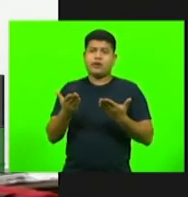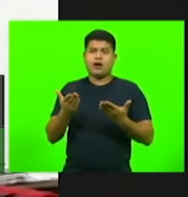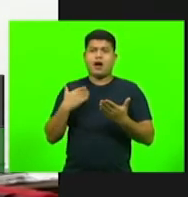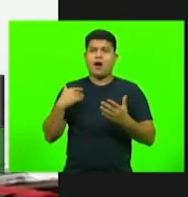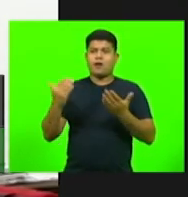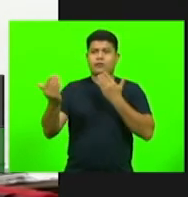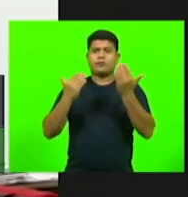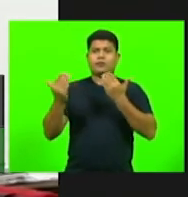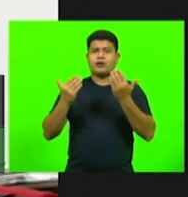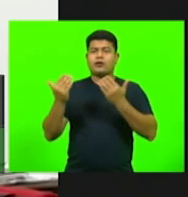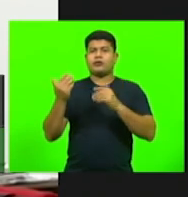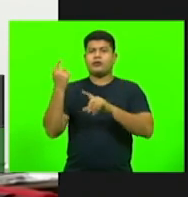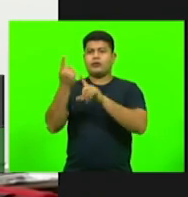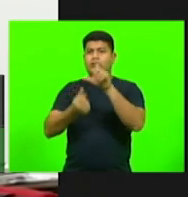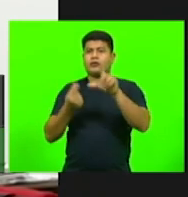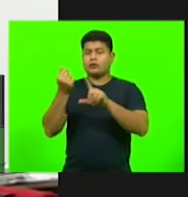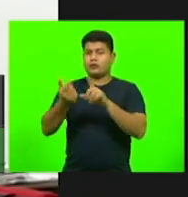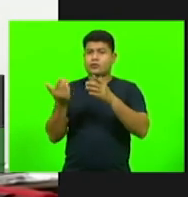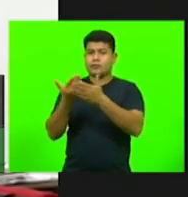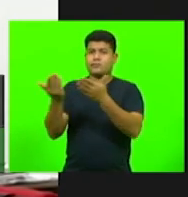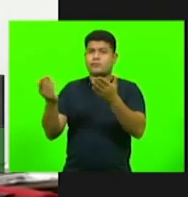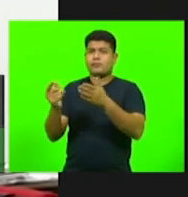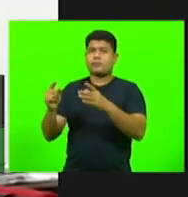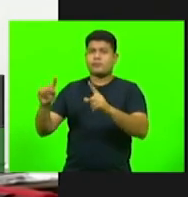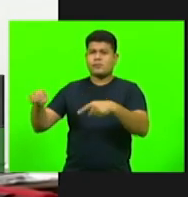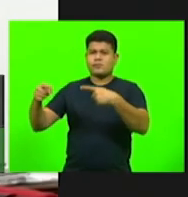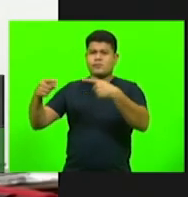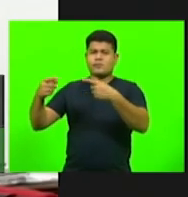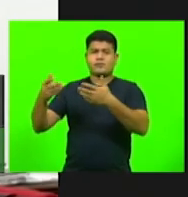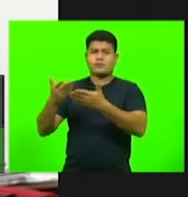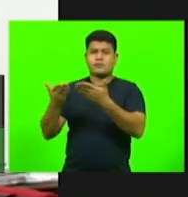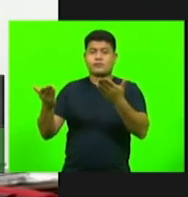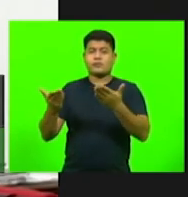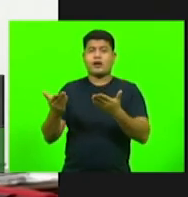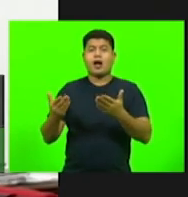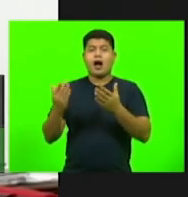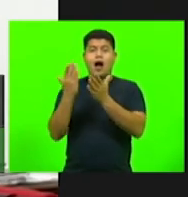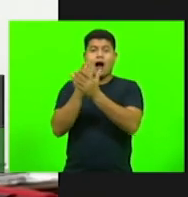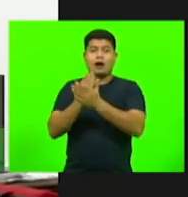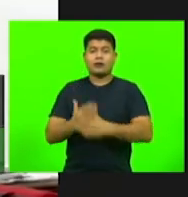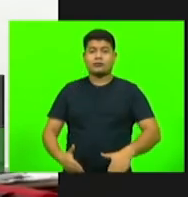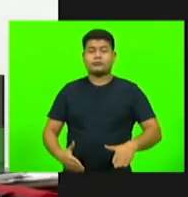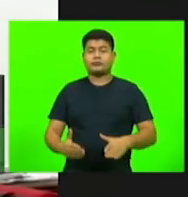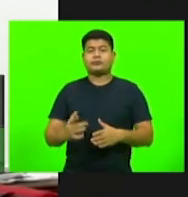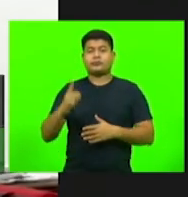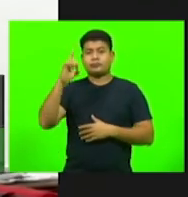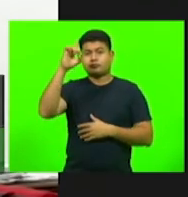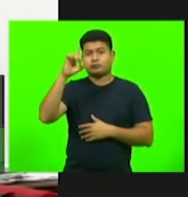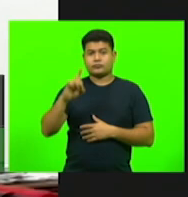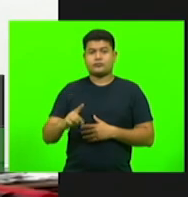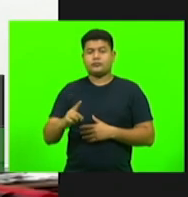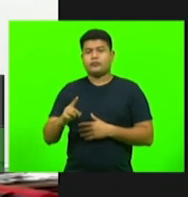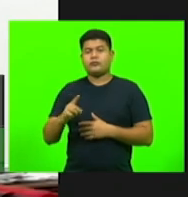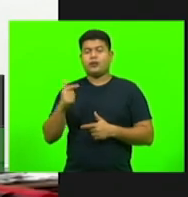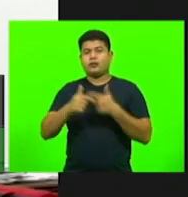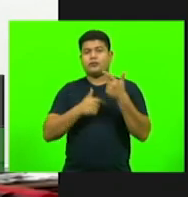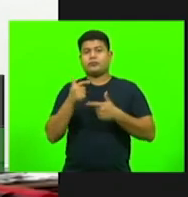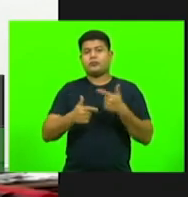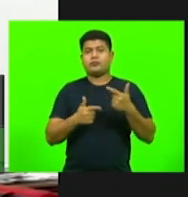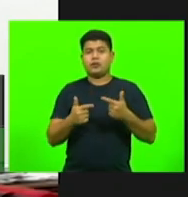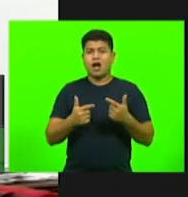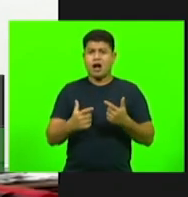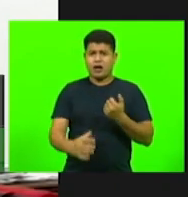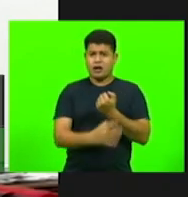competição entre os trabalhador minando a estabilidade do Trabalhador os direitos trabalhistas sobretudo não garante de forma alguma